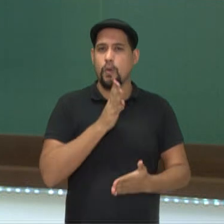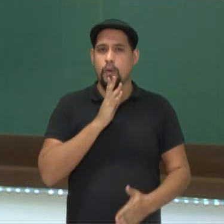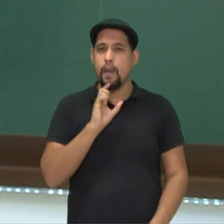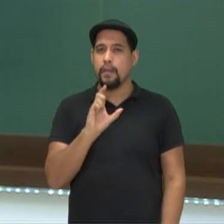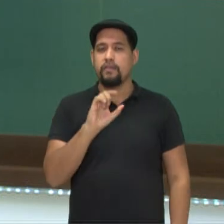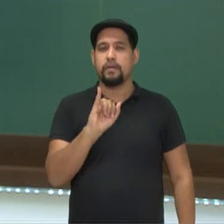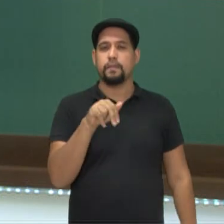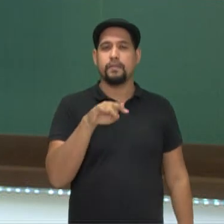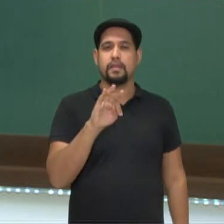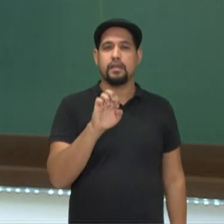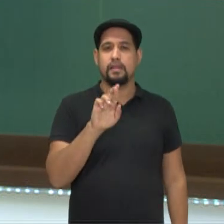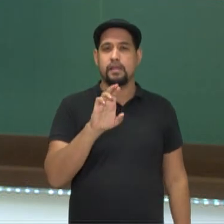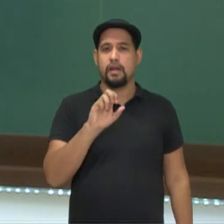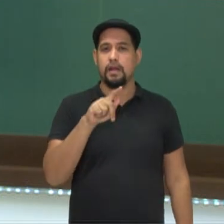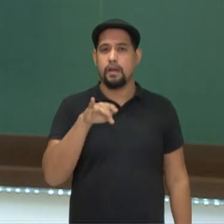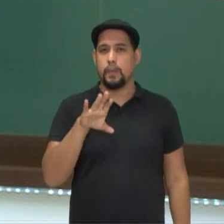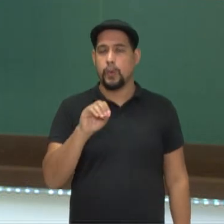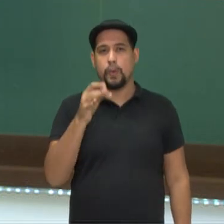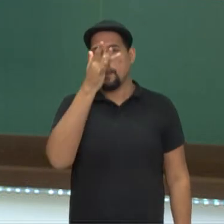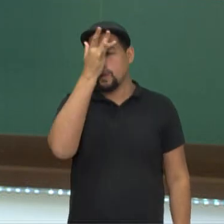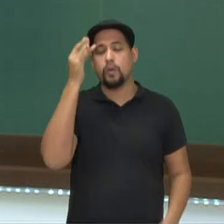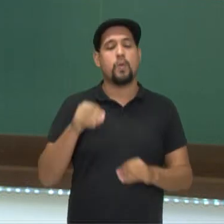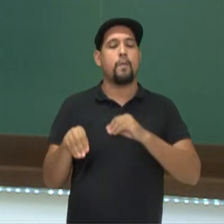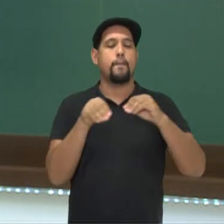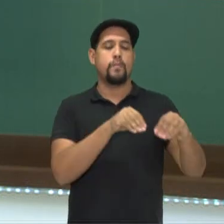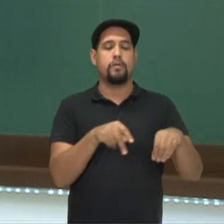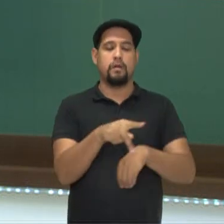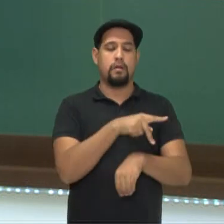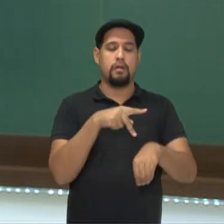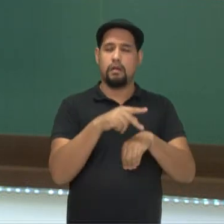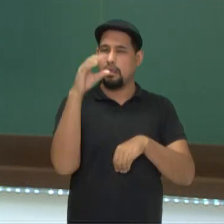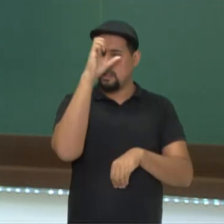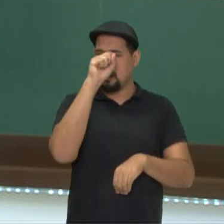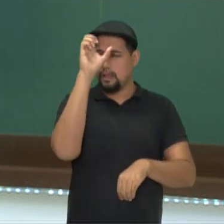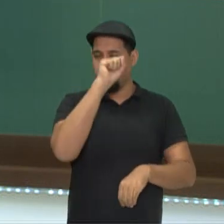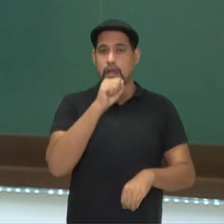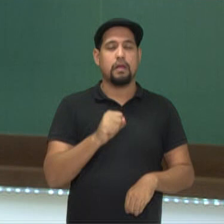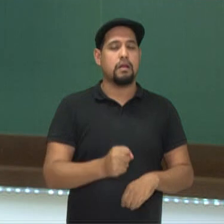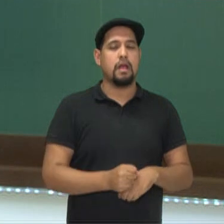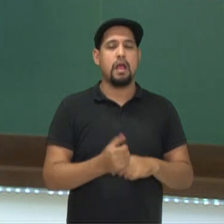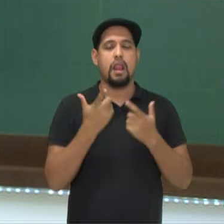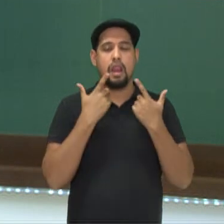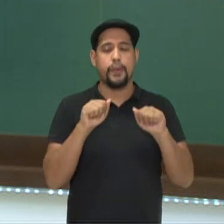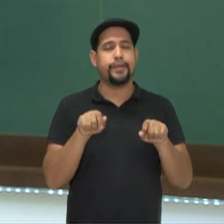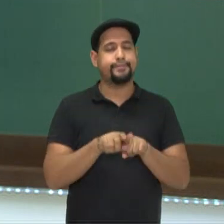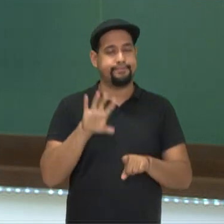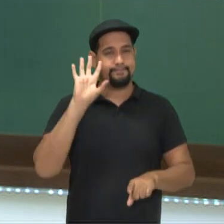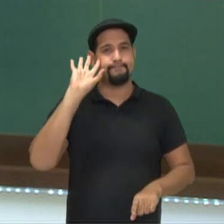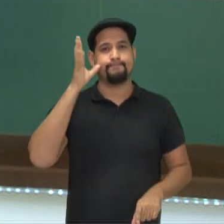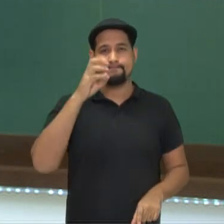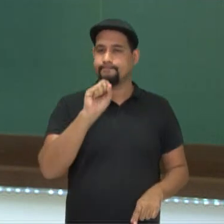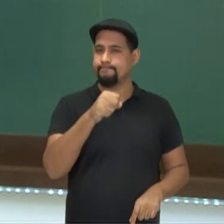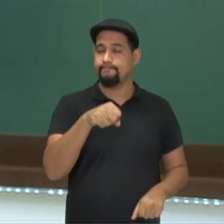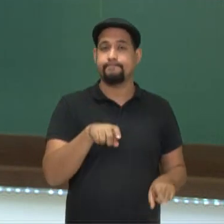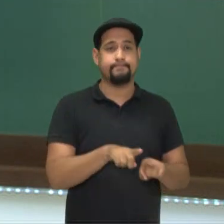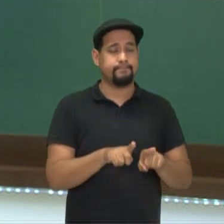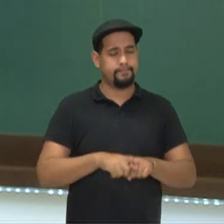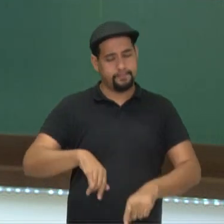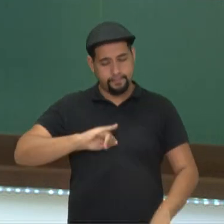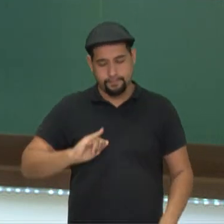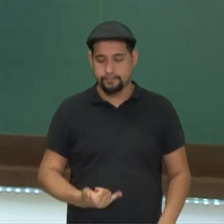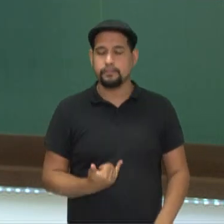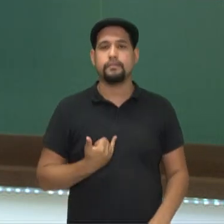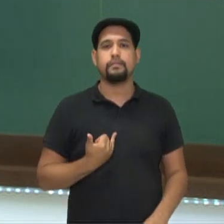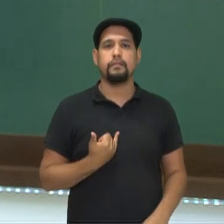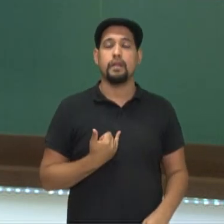intercâmbio? Pessoas que saem do seu país, vão para o outro para aprender o idioma. Acontece bastante, é bem